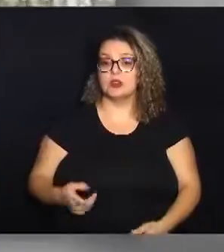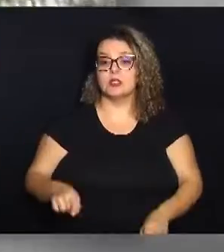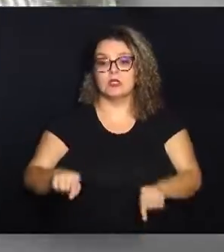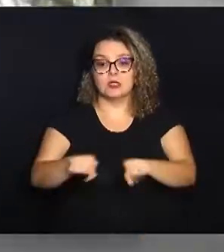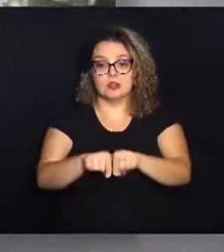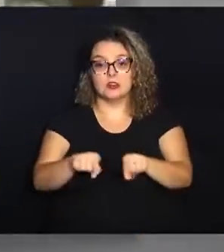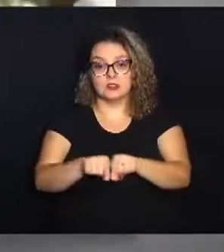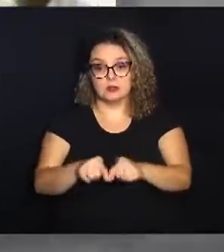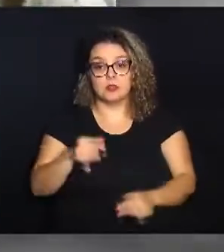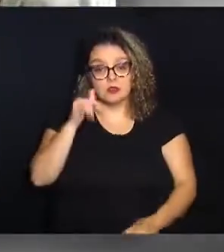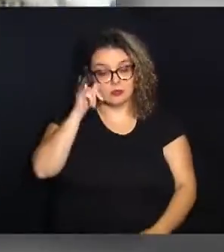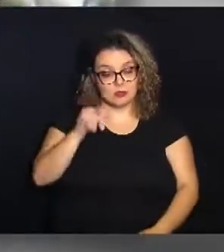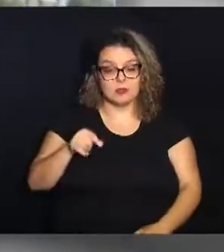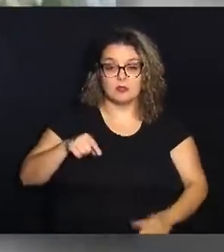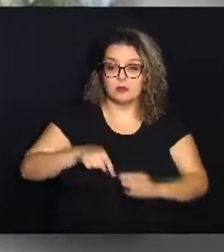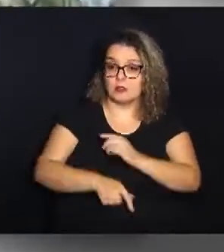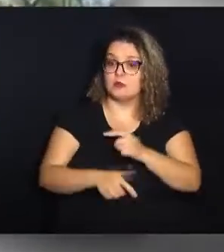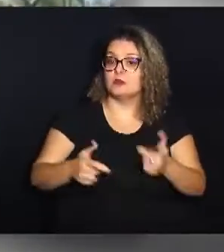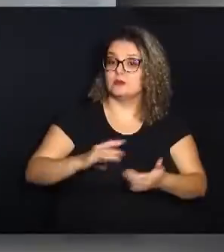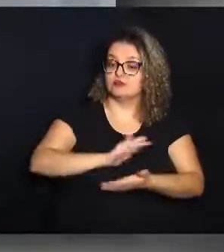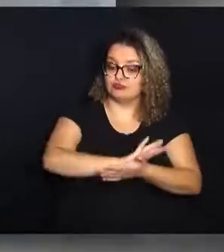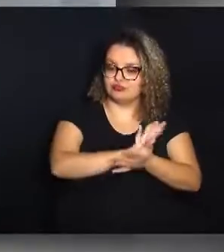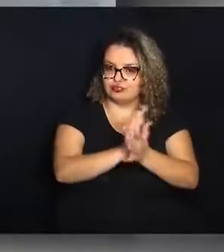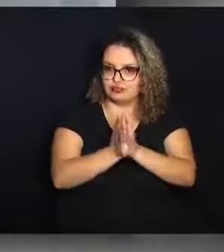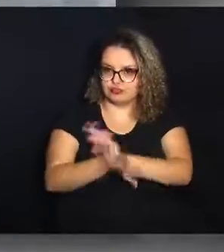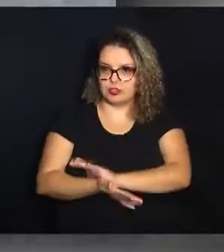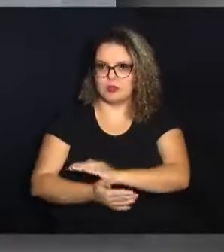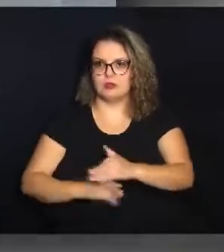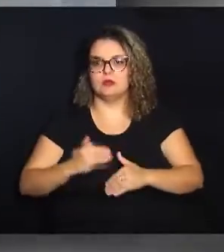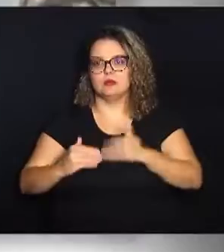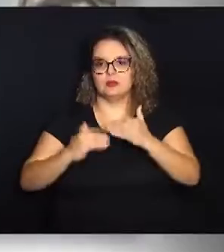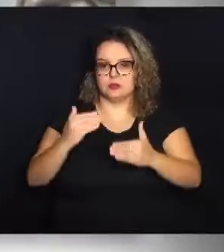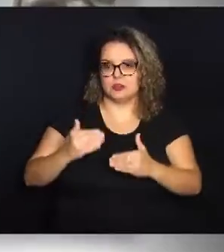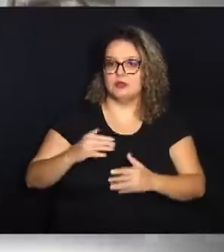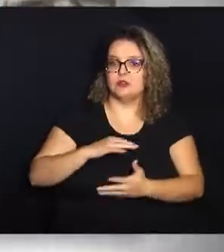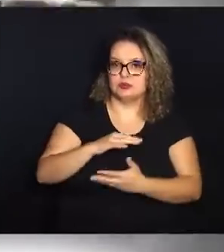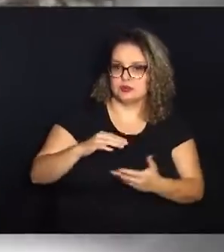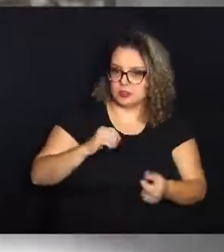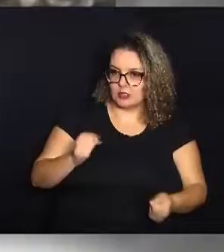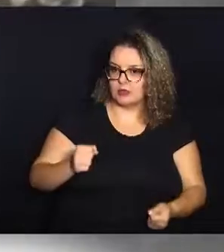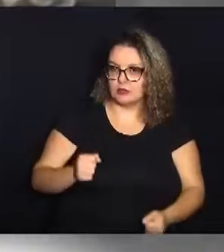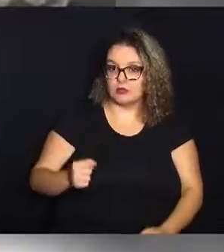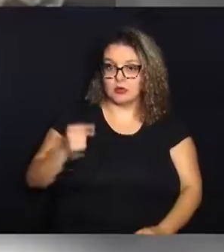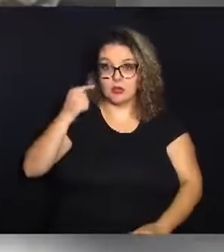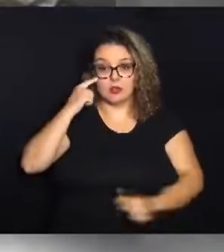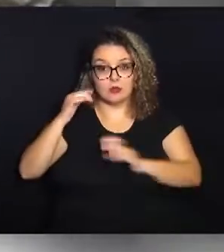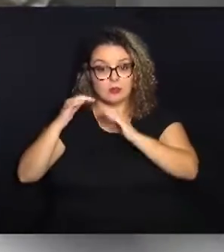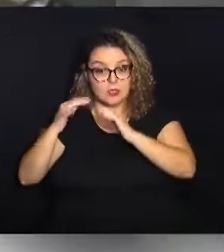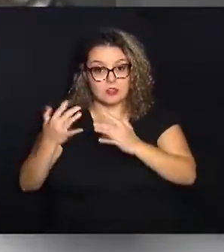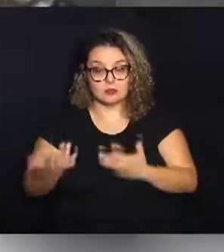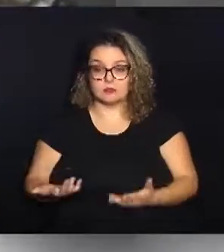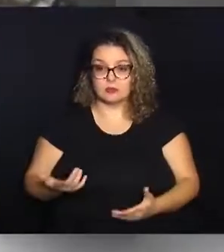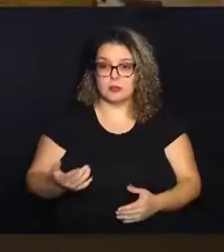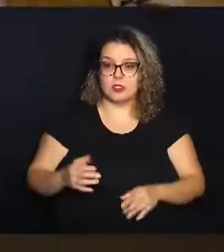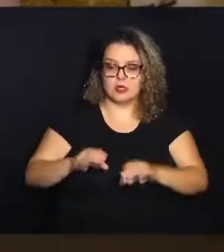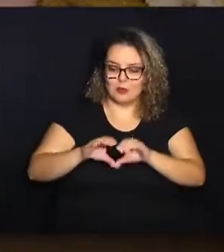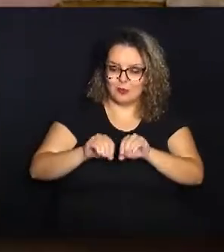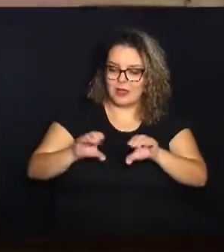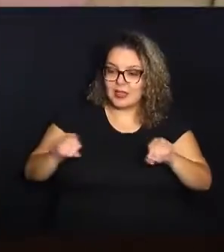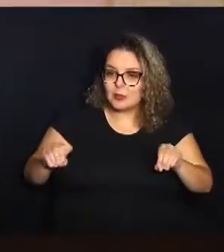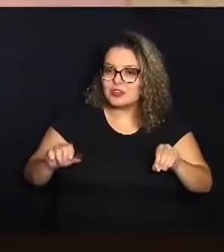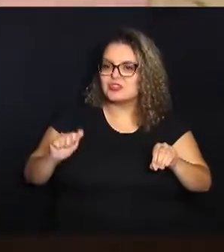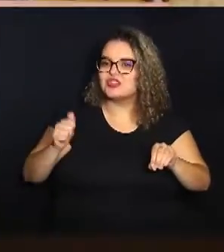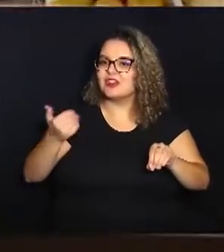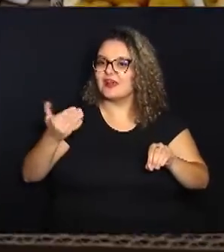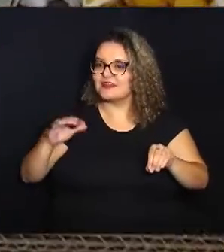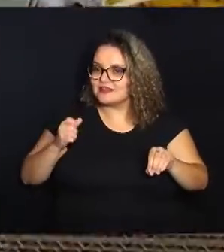tempo, evitar o avanço da destruição com um desenvolvimento sustentável. Pensar em uma linguiça de açaí, que a